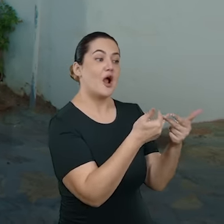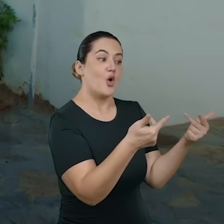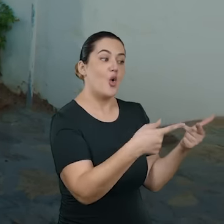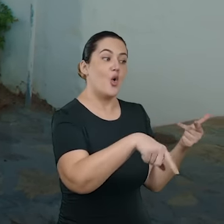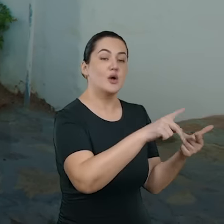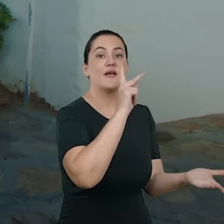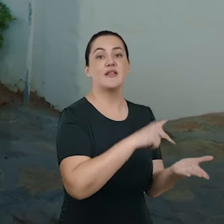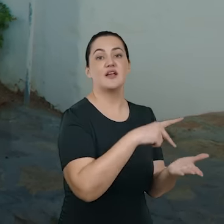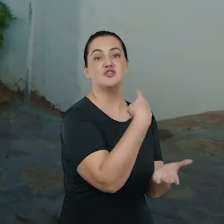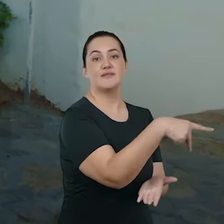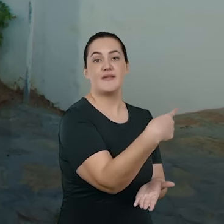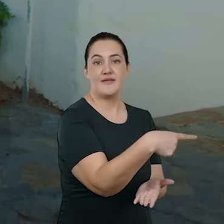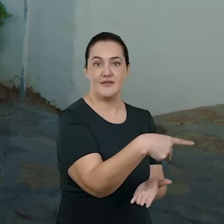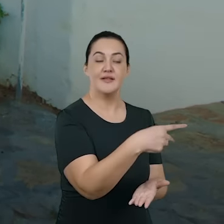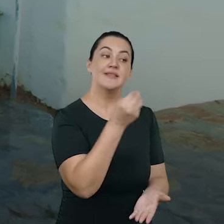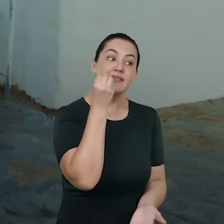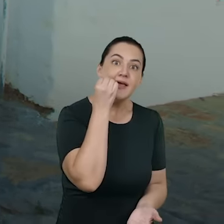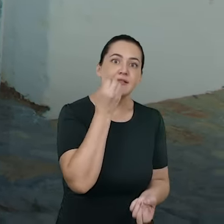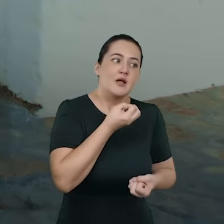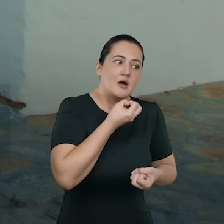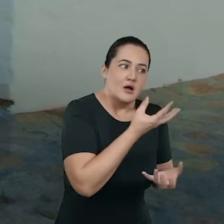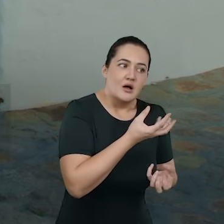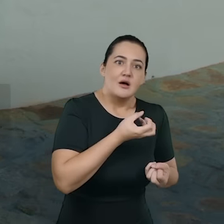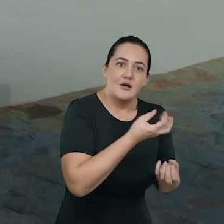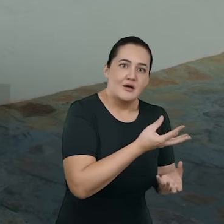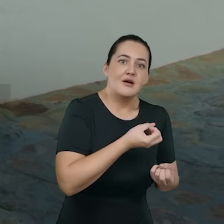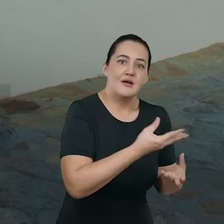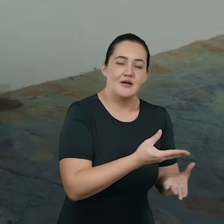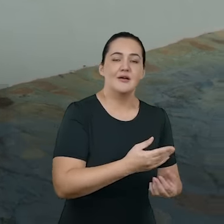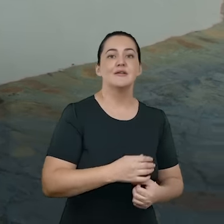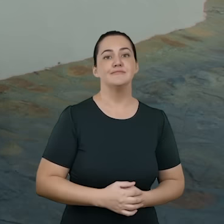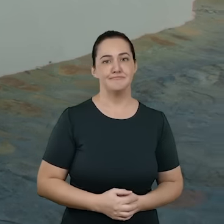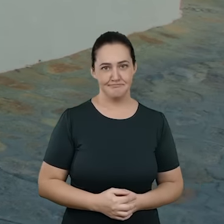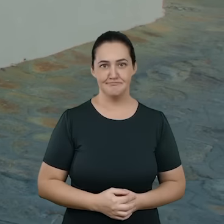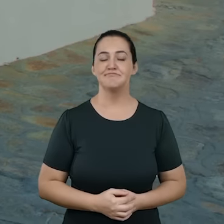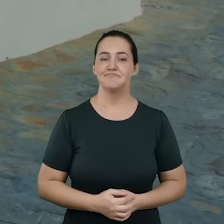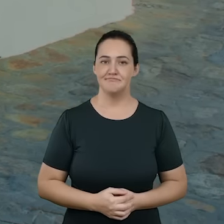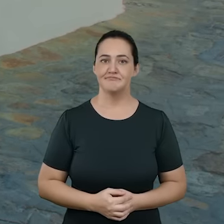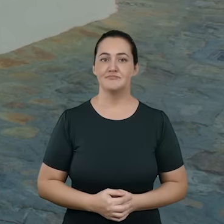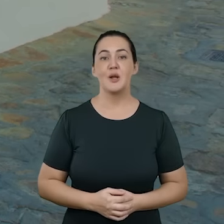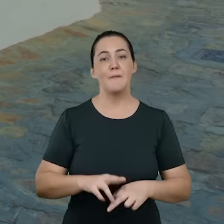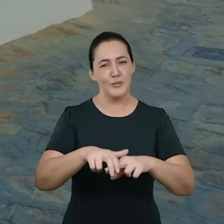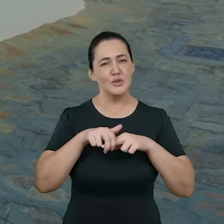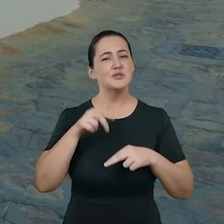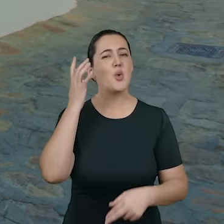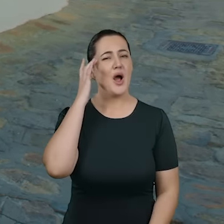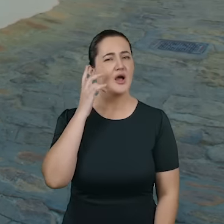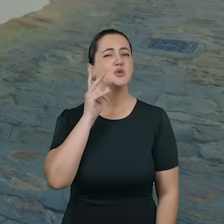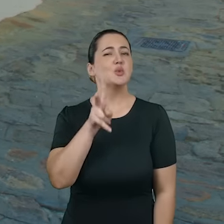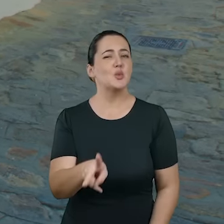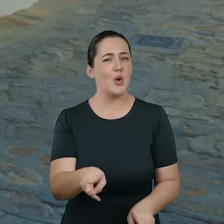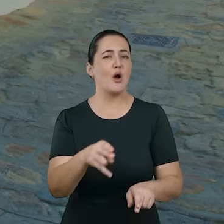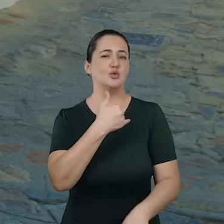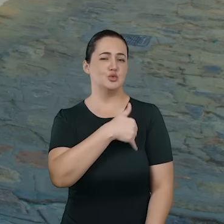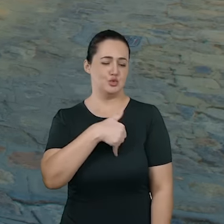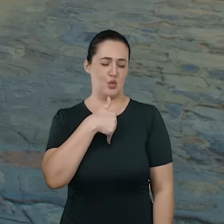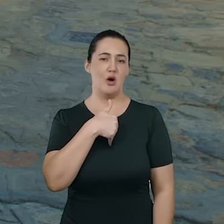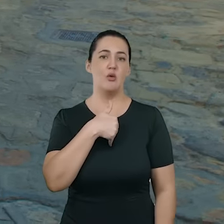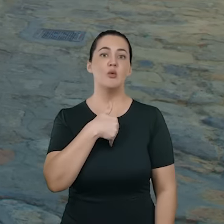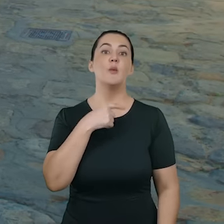como ele tem de retratar para os seus companheiros a realidade à qual ele foi exposto. Assim aconteceu com João. João